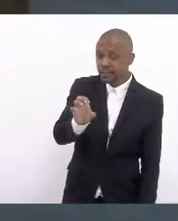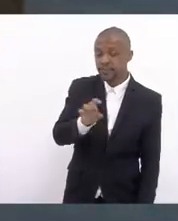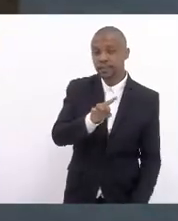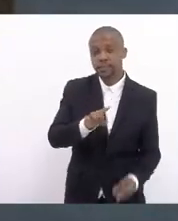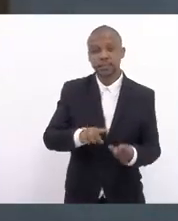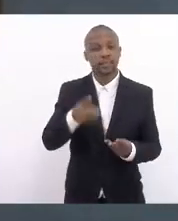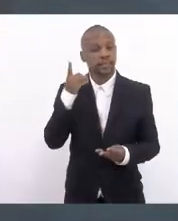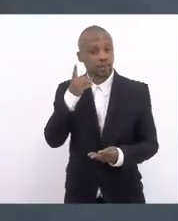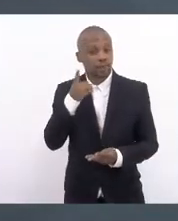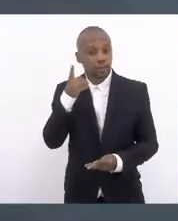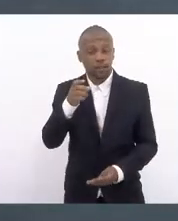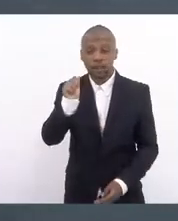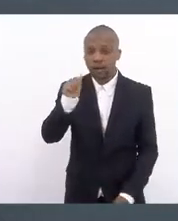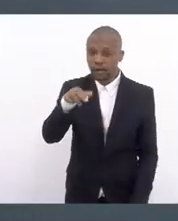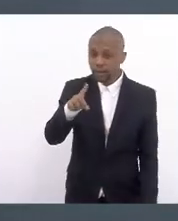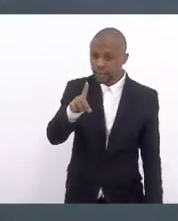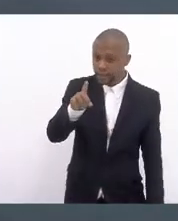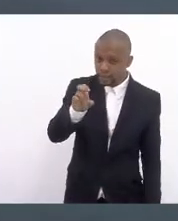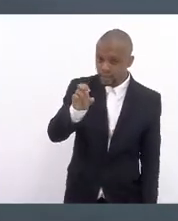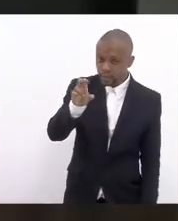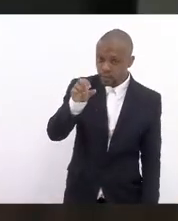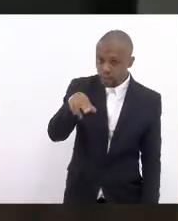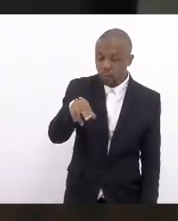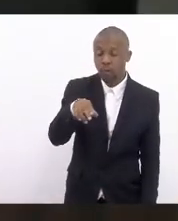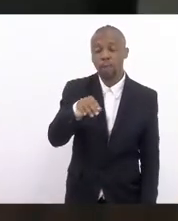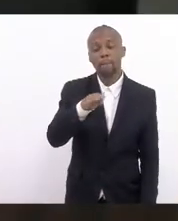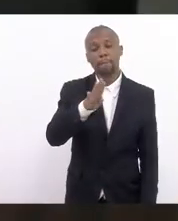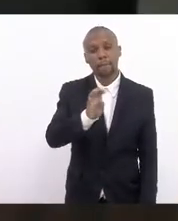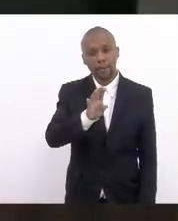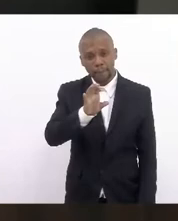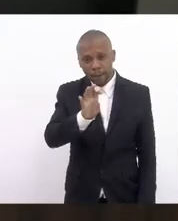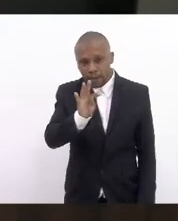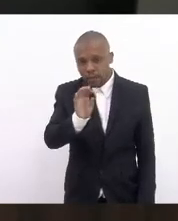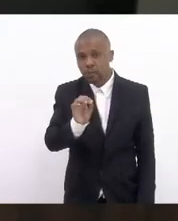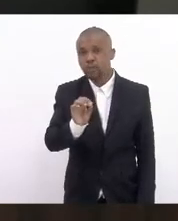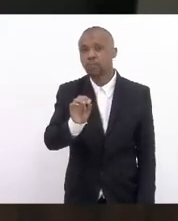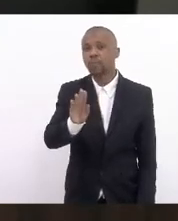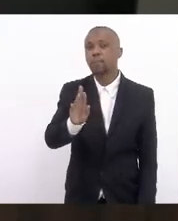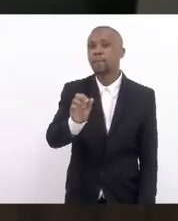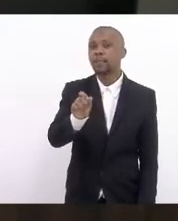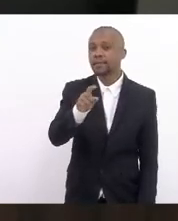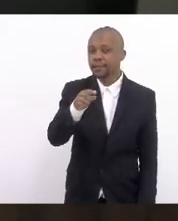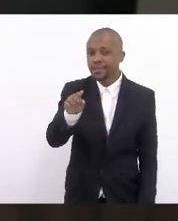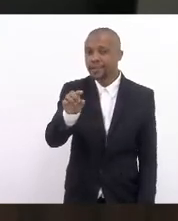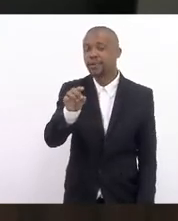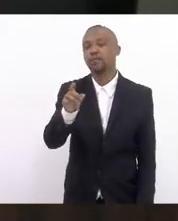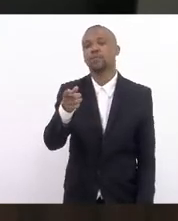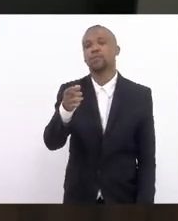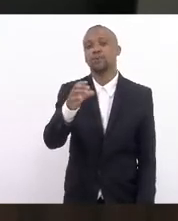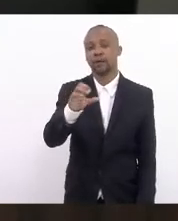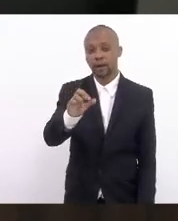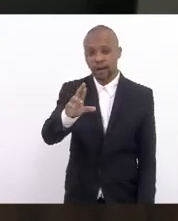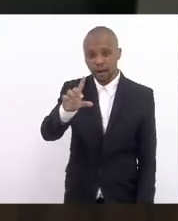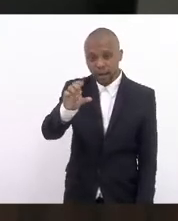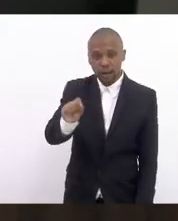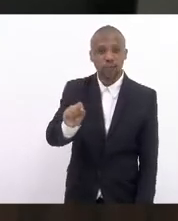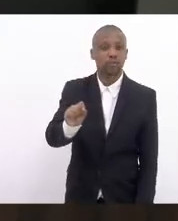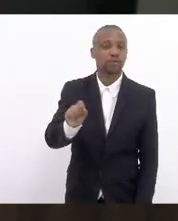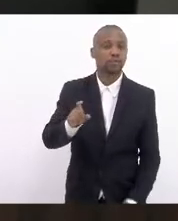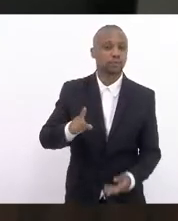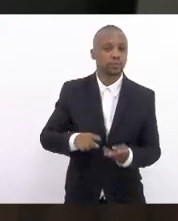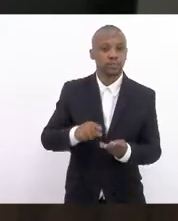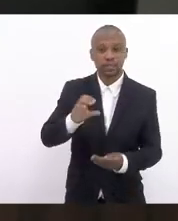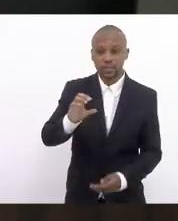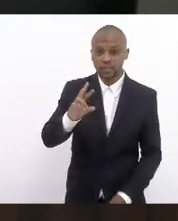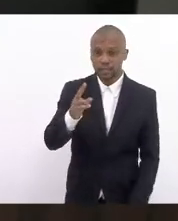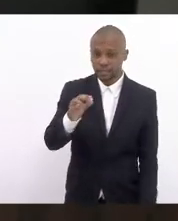Deputado Anderson Alexandre. Deputado Bebeto. Deputado Brazão. Deputado Carlos Macedo, deputado Chico Machado, deputado